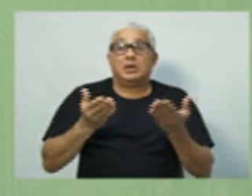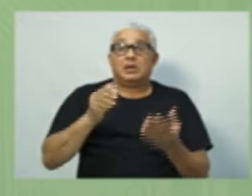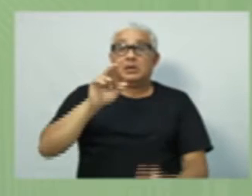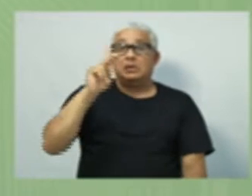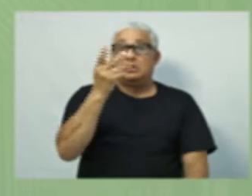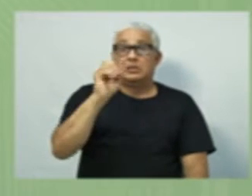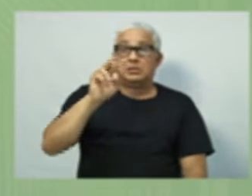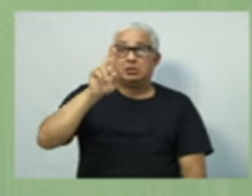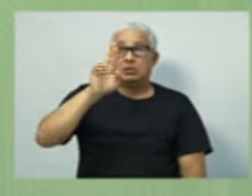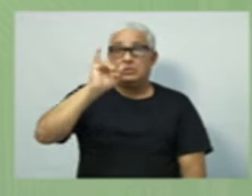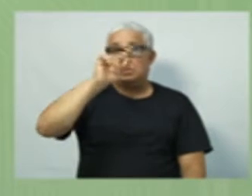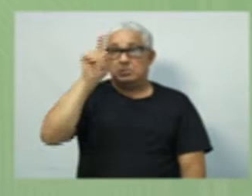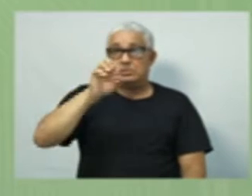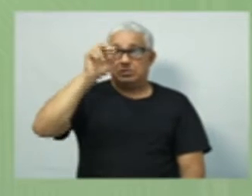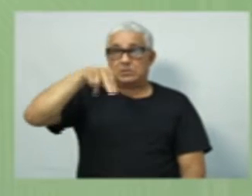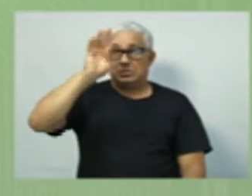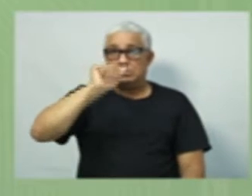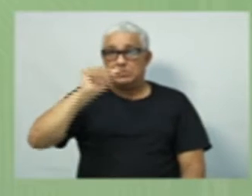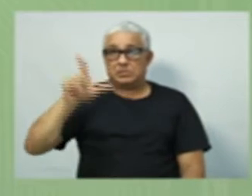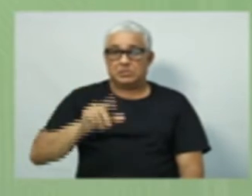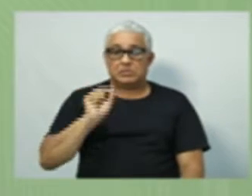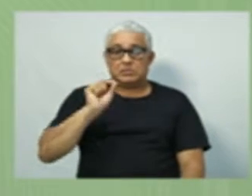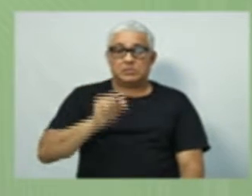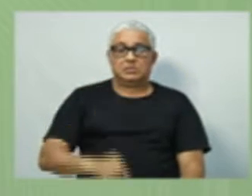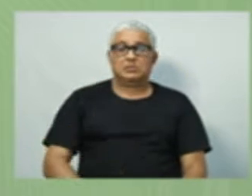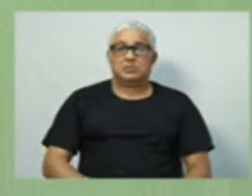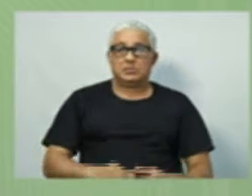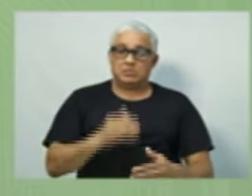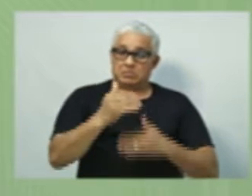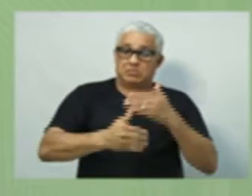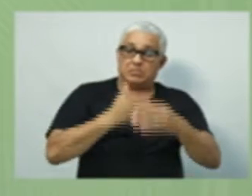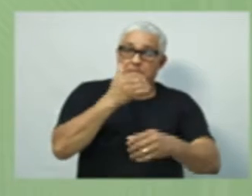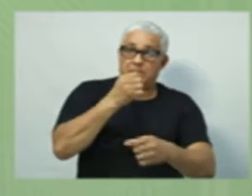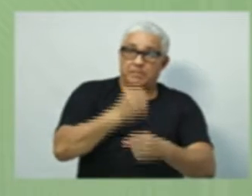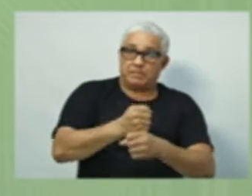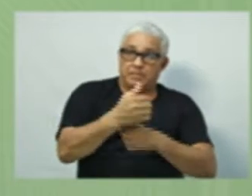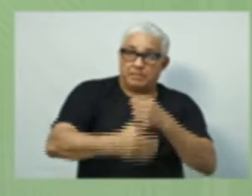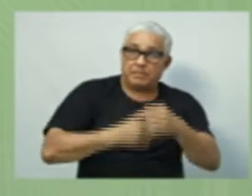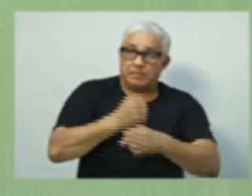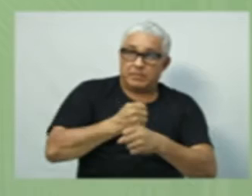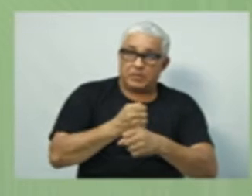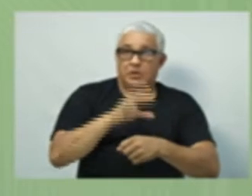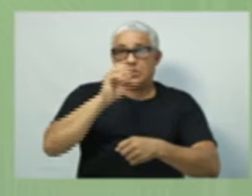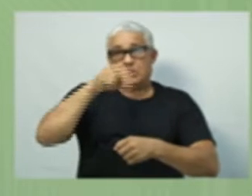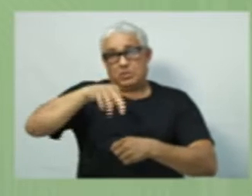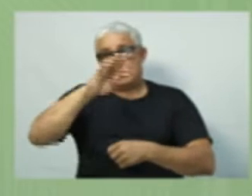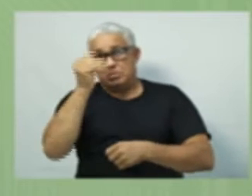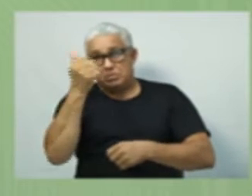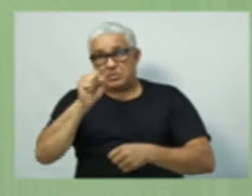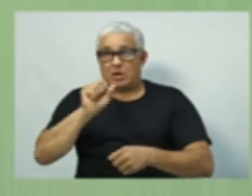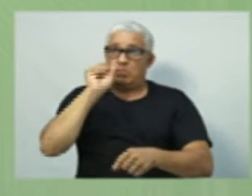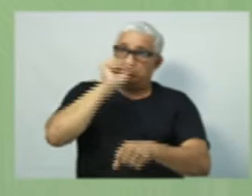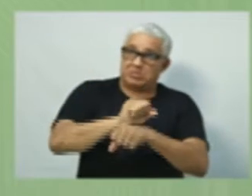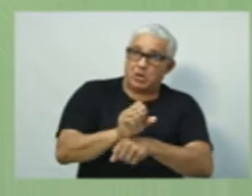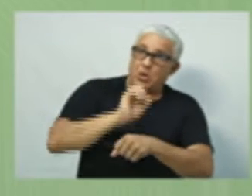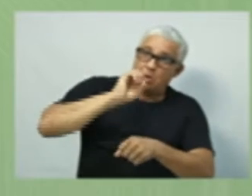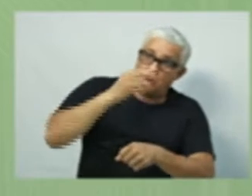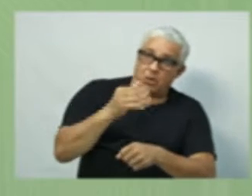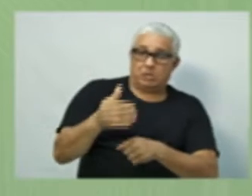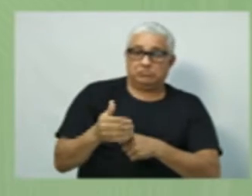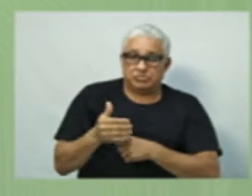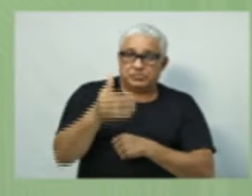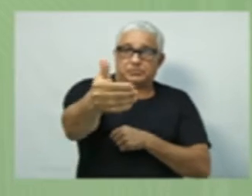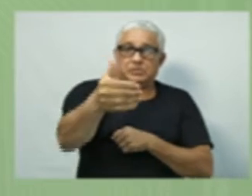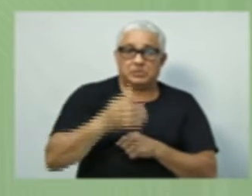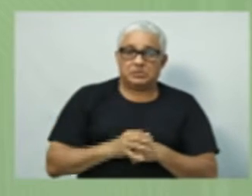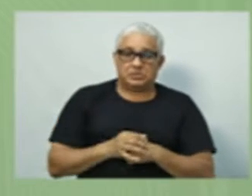contas entre períodos ou seja indica o percentual que as contas e evolui ou regridem de um período para o outro ou seja